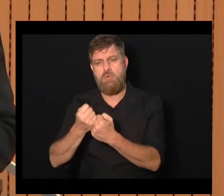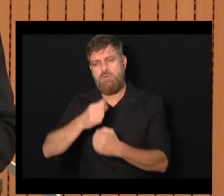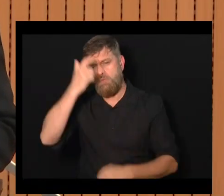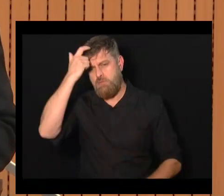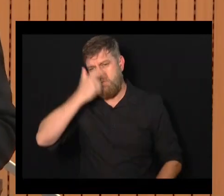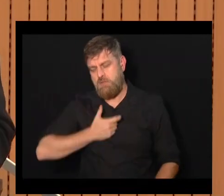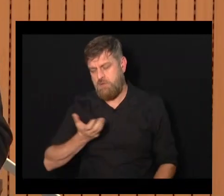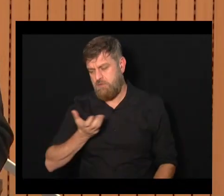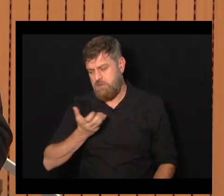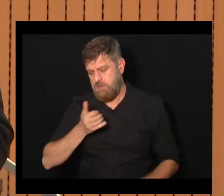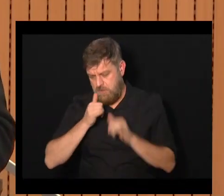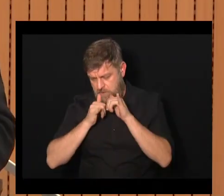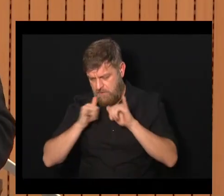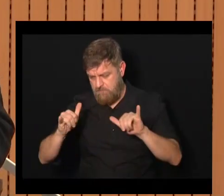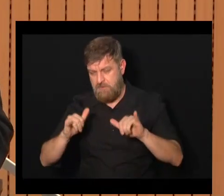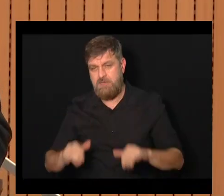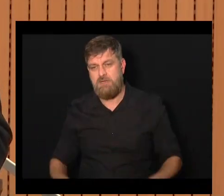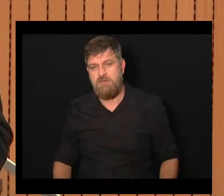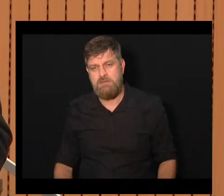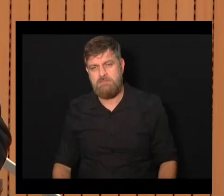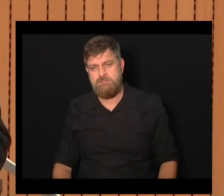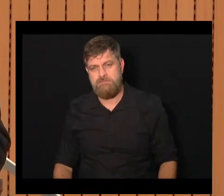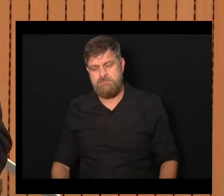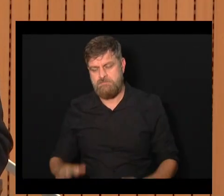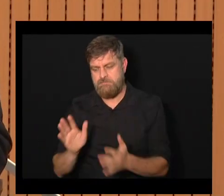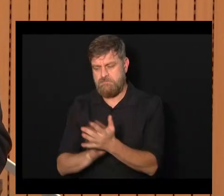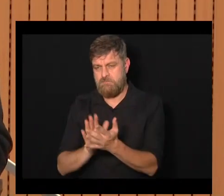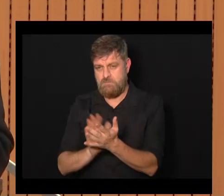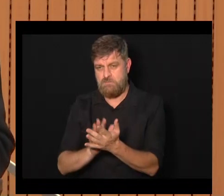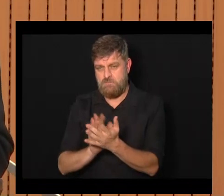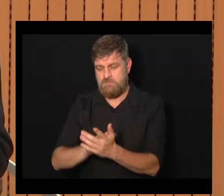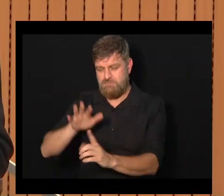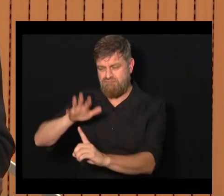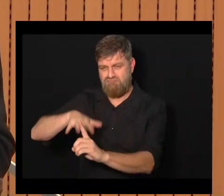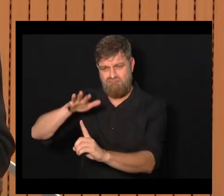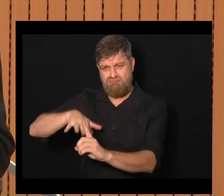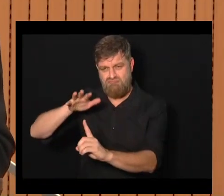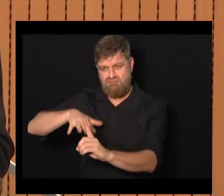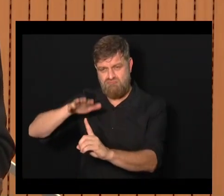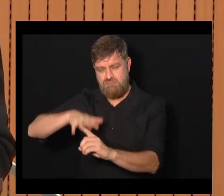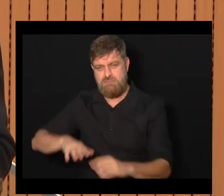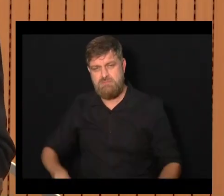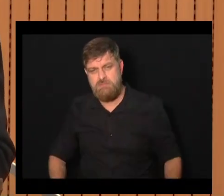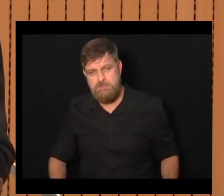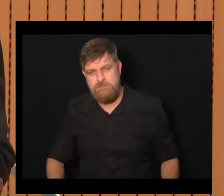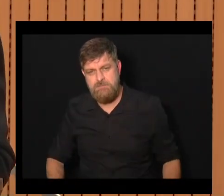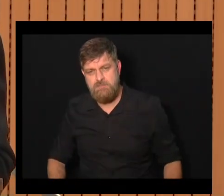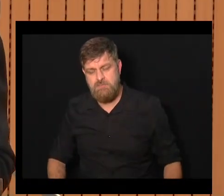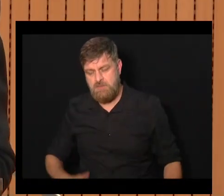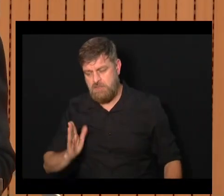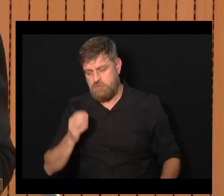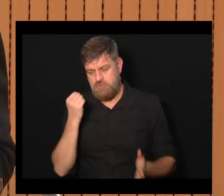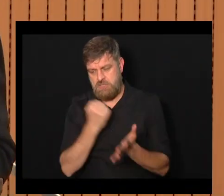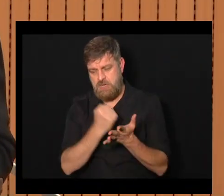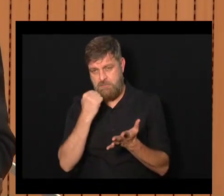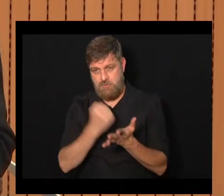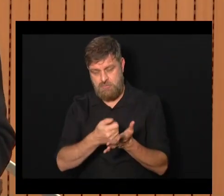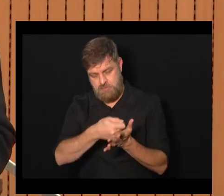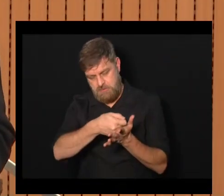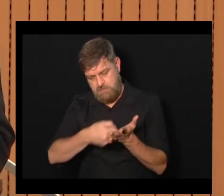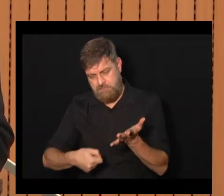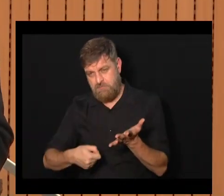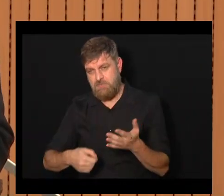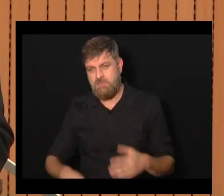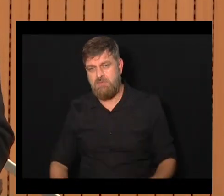aqui o meu requerimento de votos de aplauso também, que foi protocolado agora na mesa,